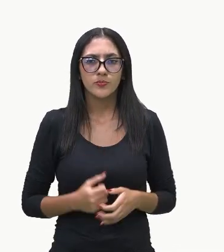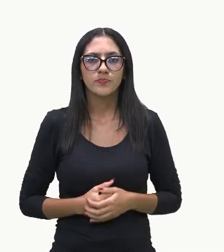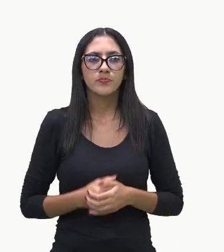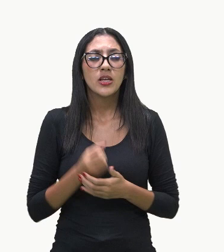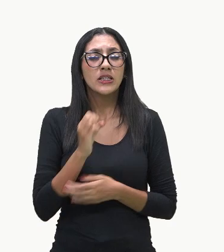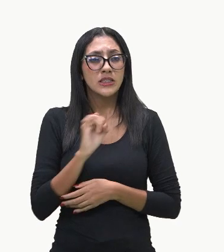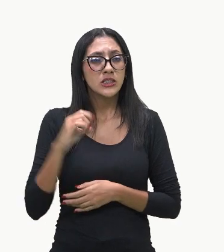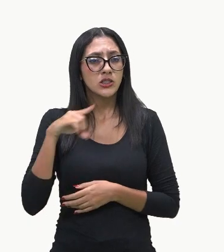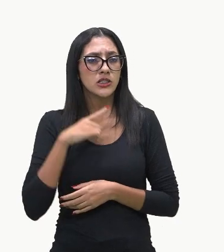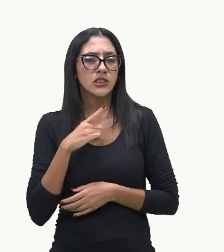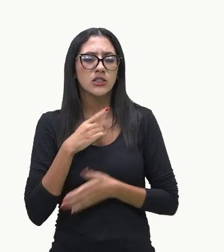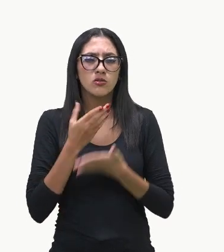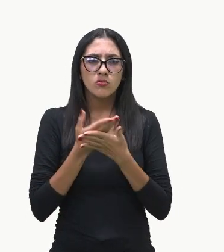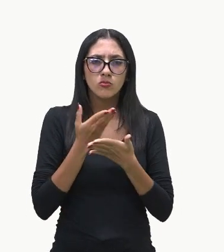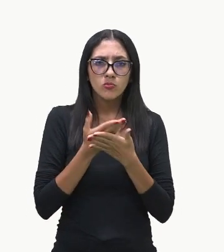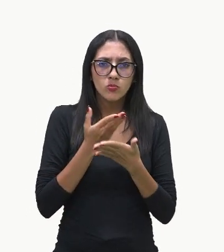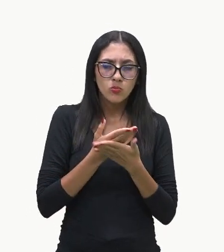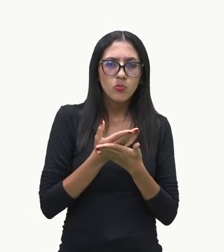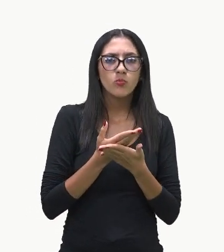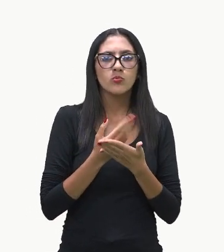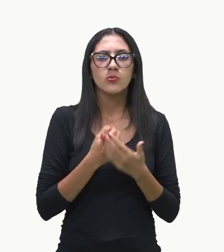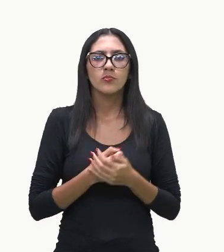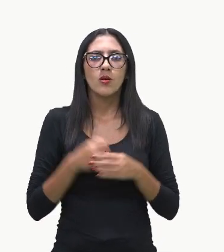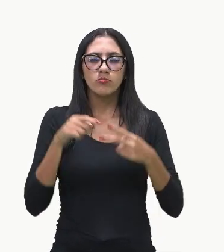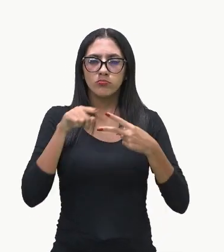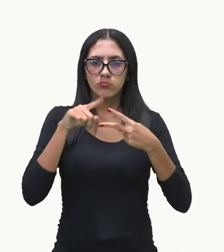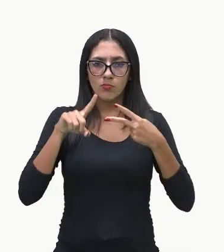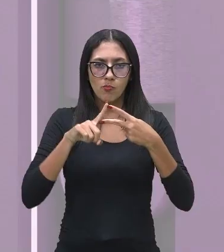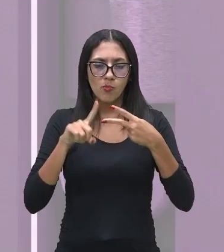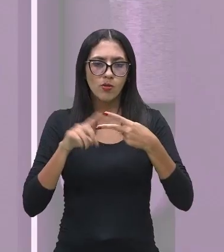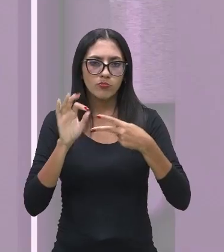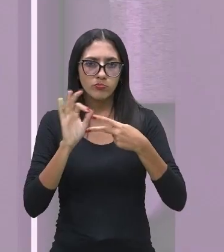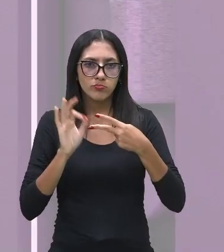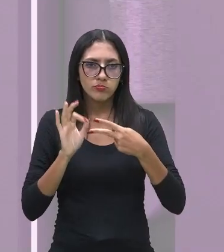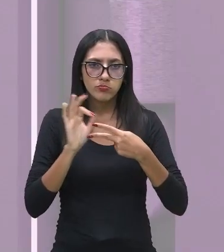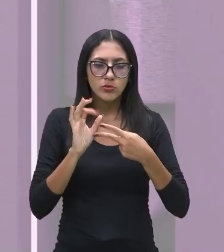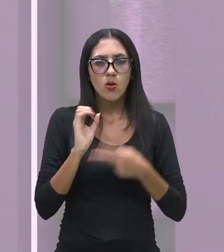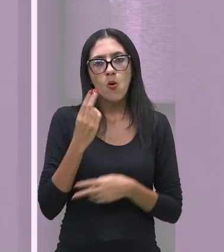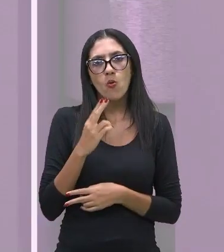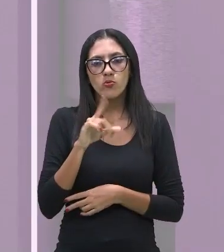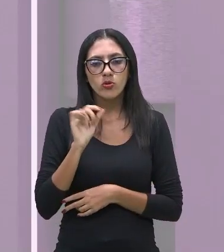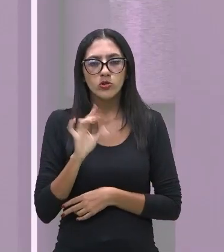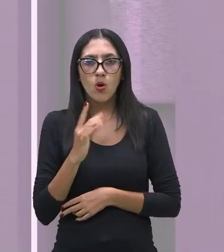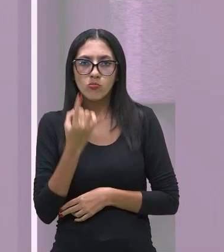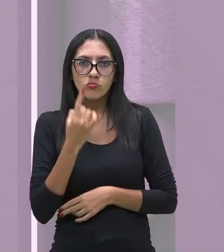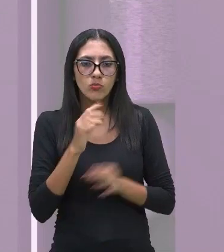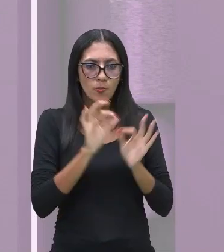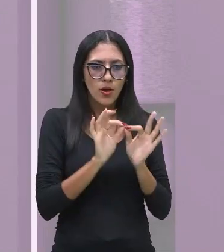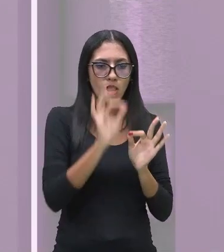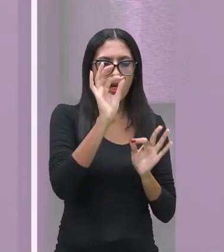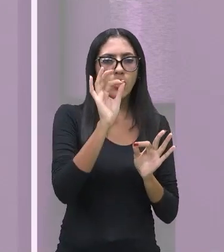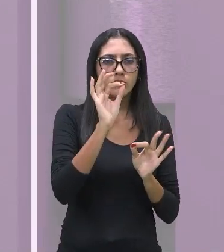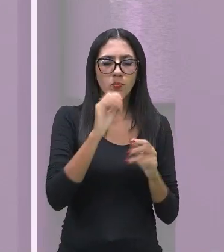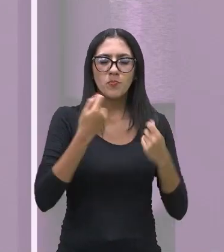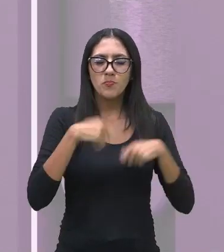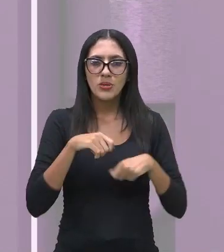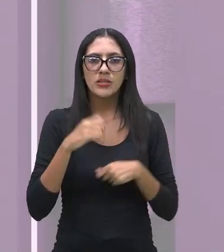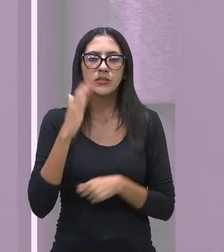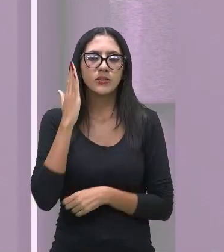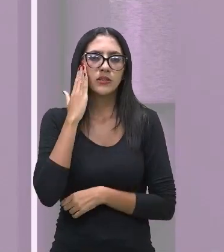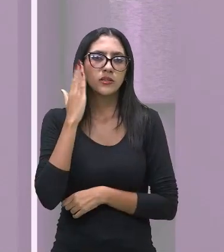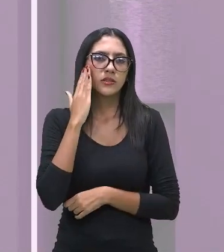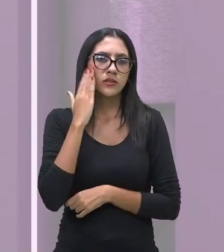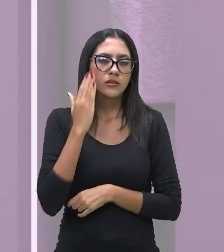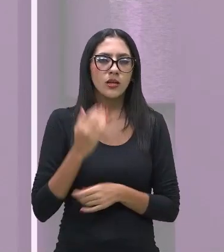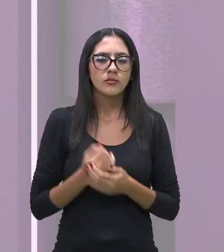com soma dos ângulos internos de um polígono, medida de apenas um ângulo interno, você tem que saber ali